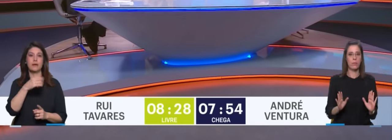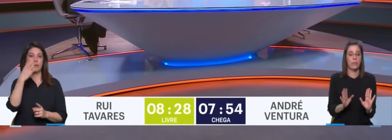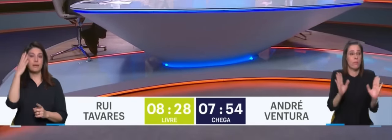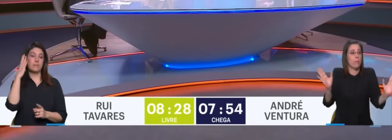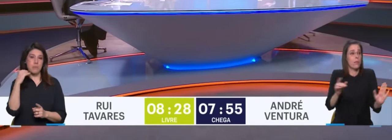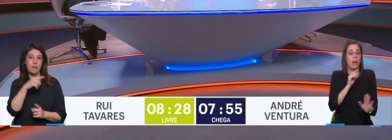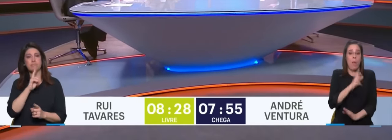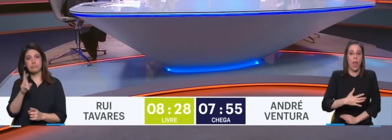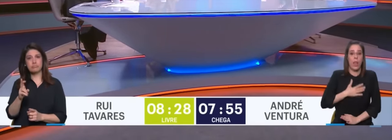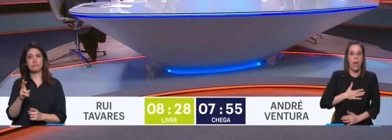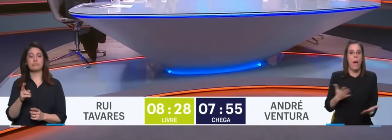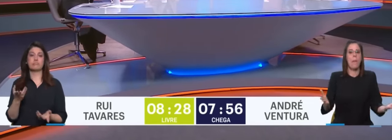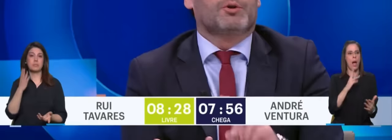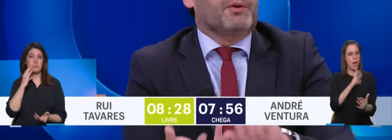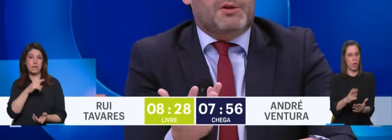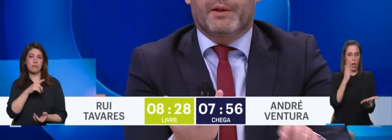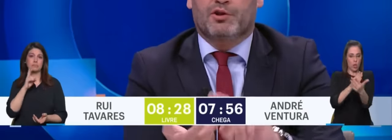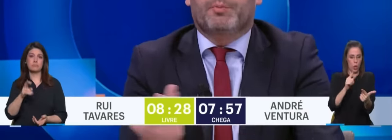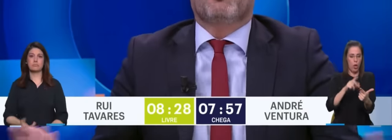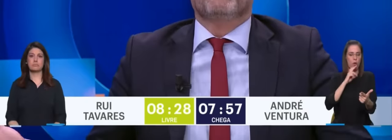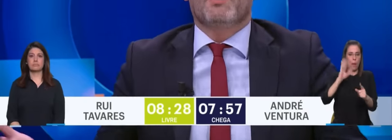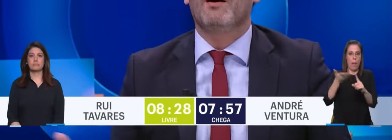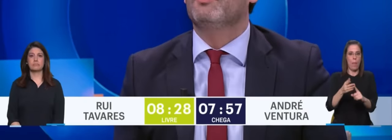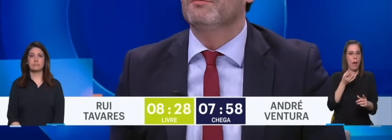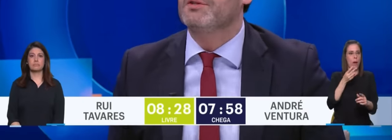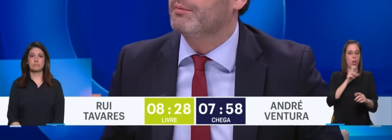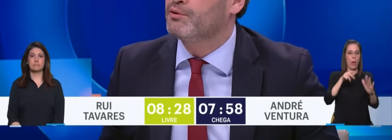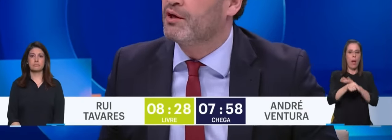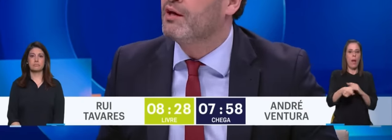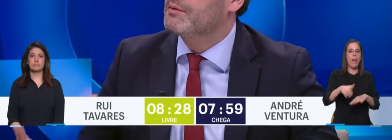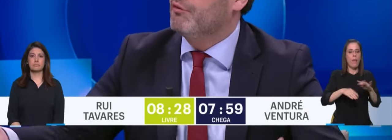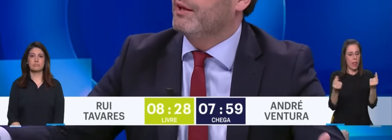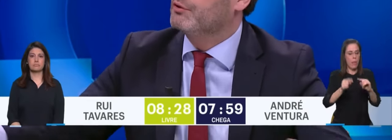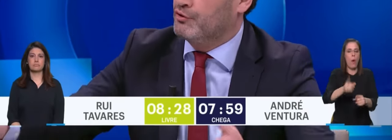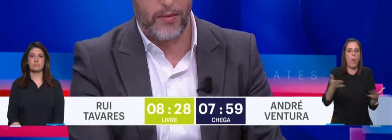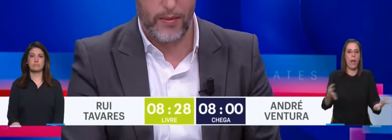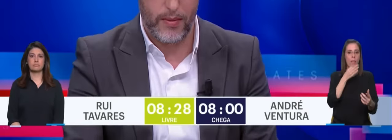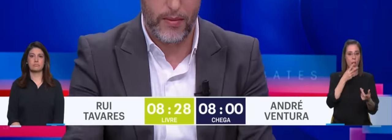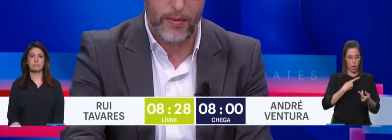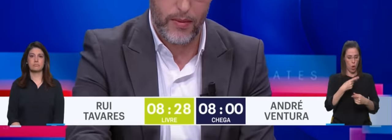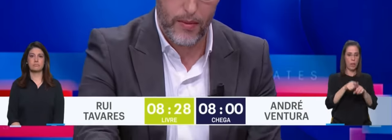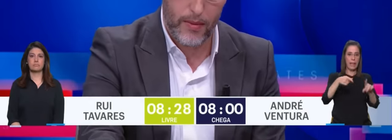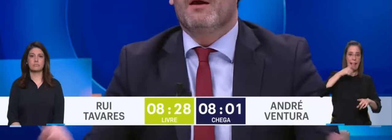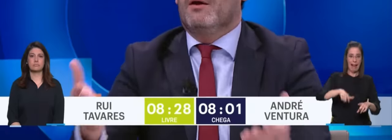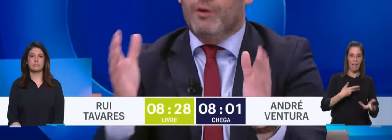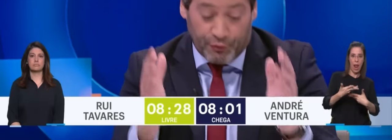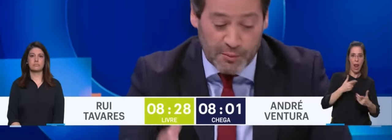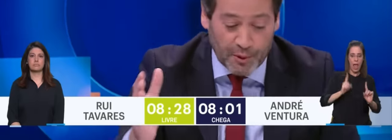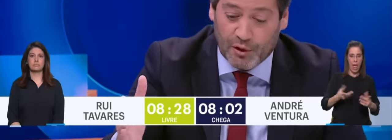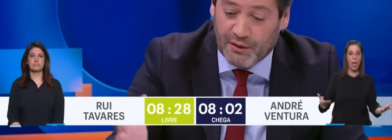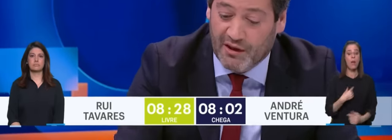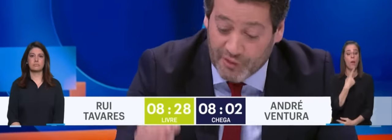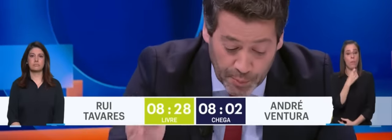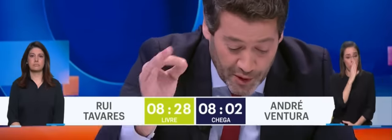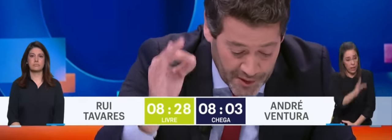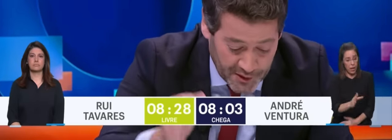não entender não responder quer dizer não responde à escola não responde às penas não responde à corrupção então estamos aqui a debater o quê estamos aqui a falar só entre nós como no café quer dizer eu eu fiz uma pergunta